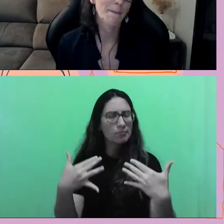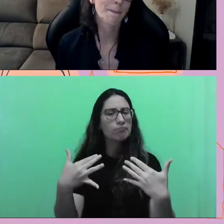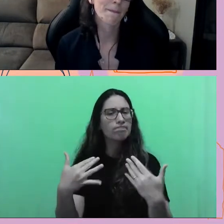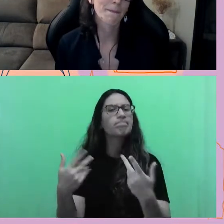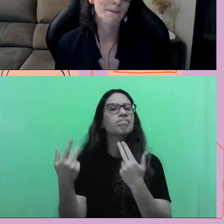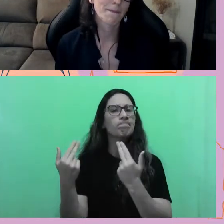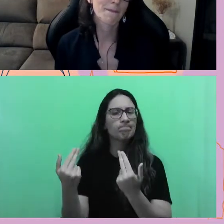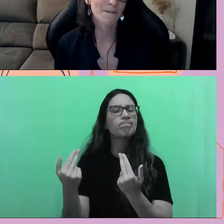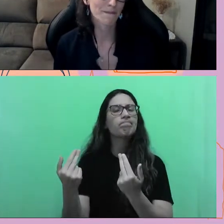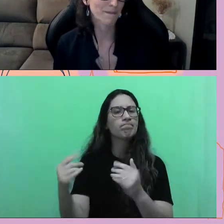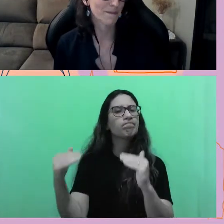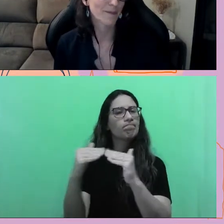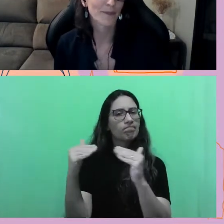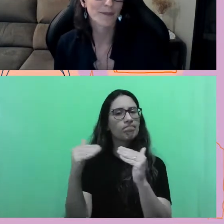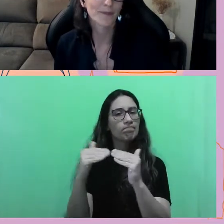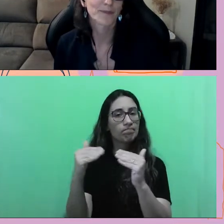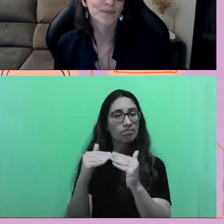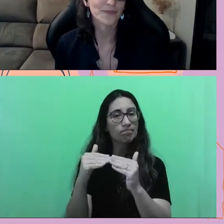né? É...